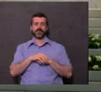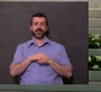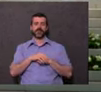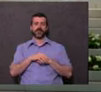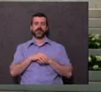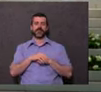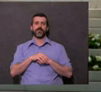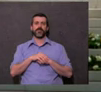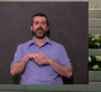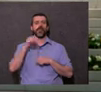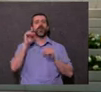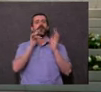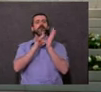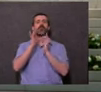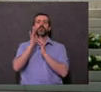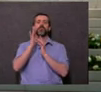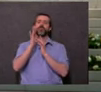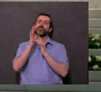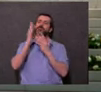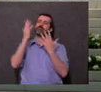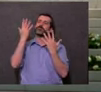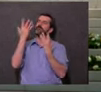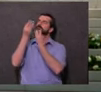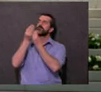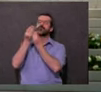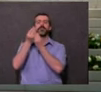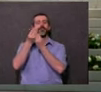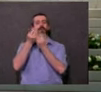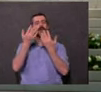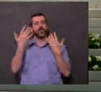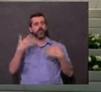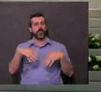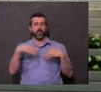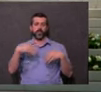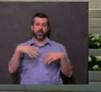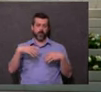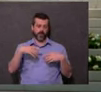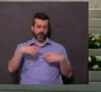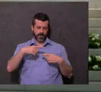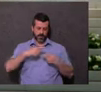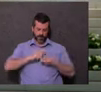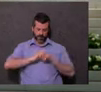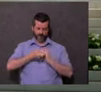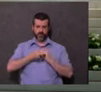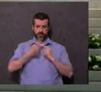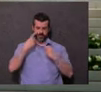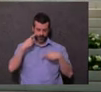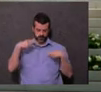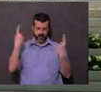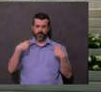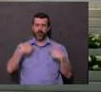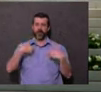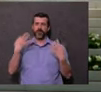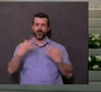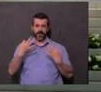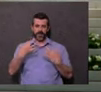O encontro com Jesus torna-se profundamente revelador e transformador de cada um de nós que se aproxima dele